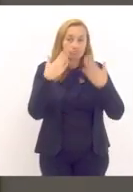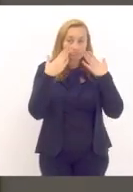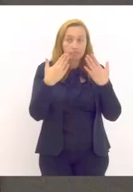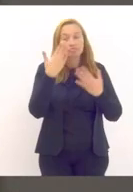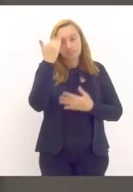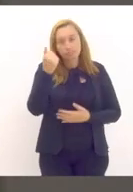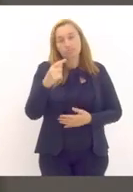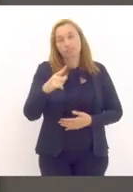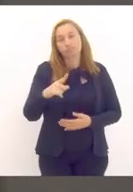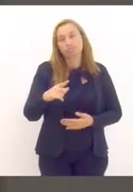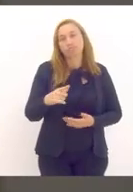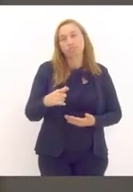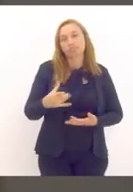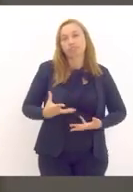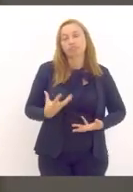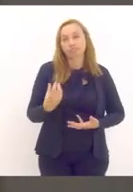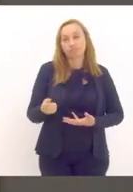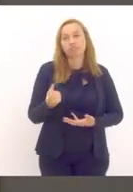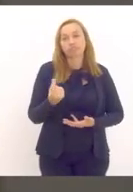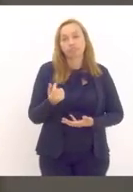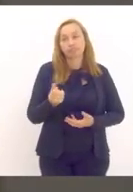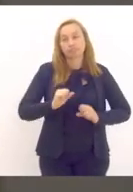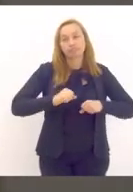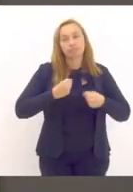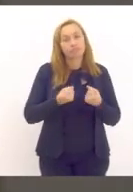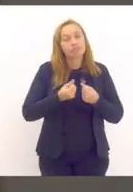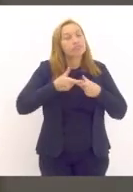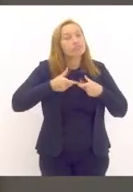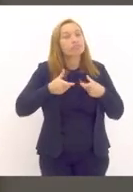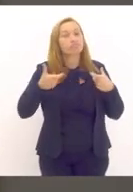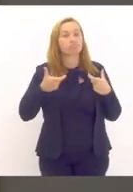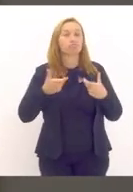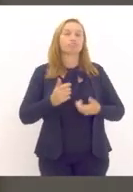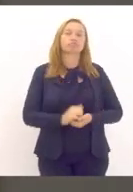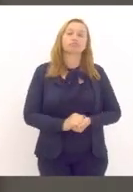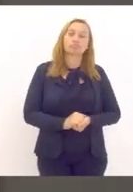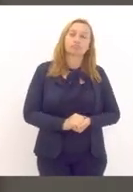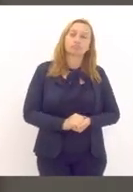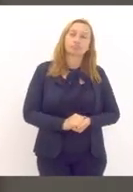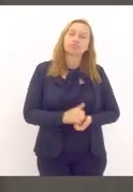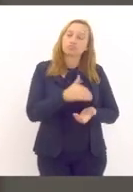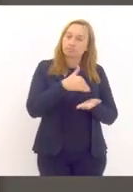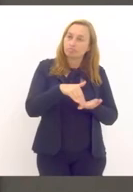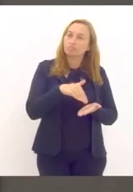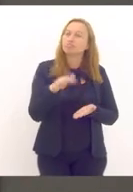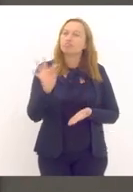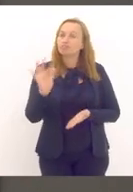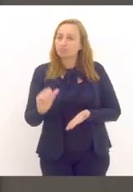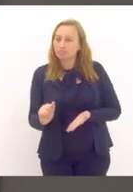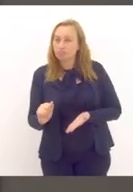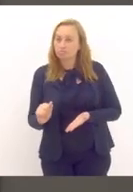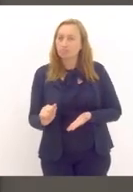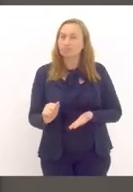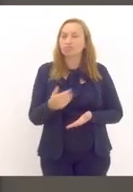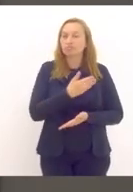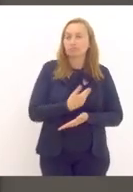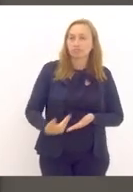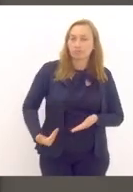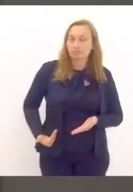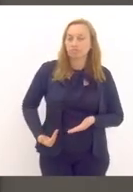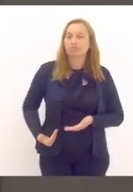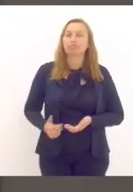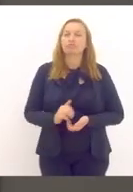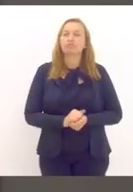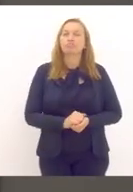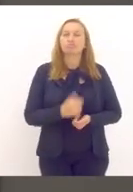aqui foi um esforço bastante grande feito pela Fazenda, feito pelo planejamento, feito pelo governo, para conseguir chegar